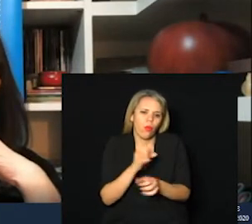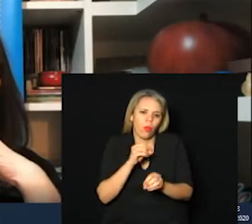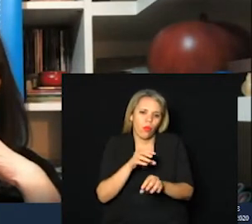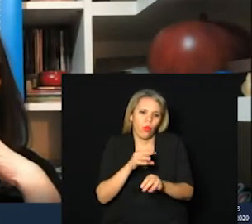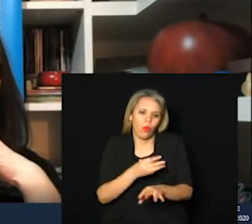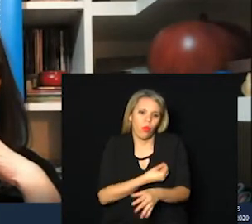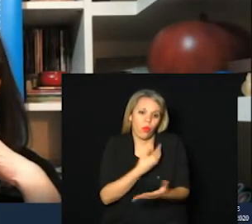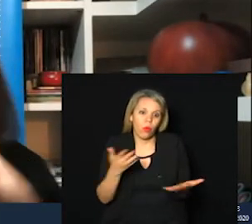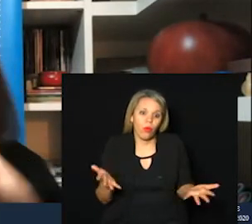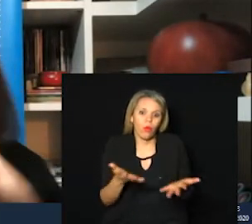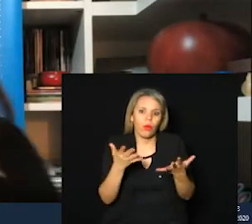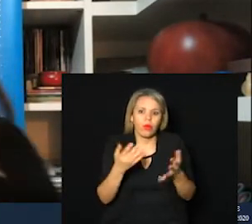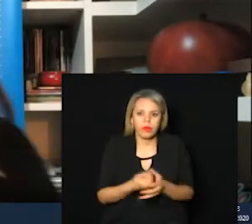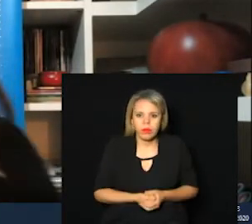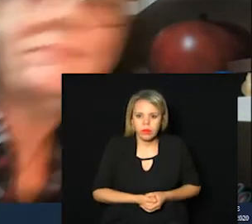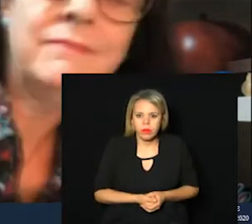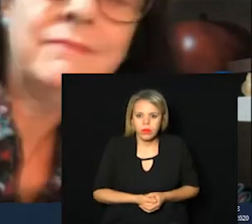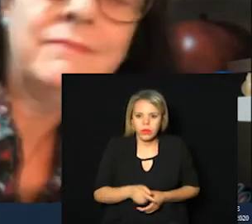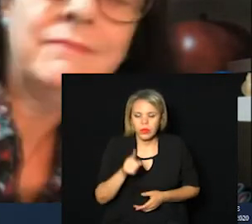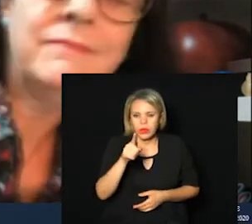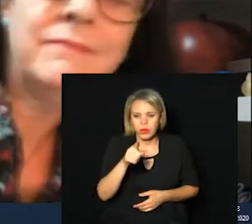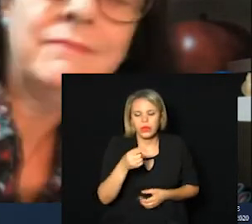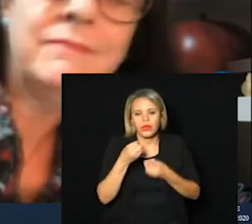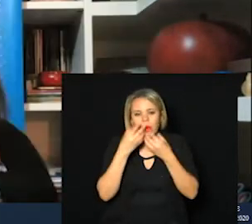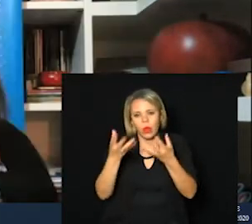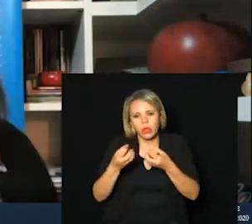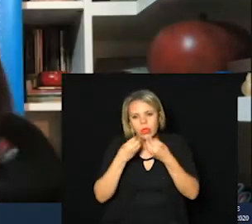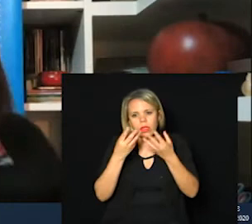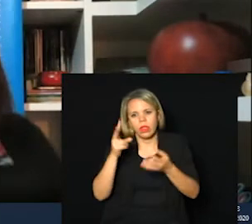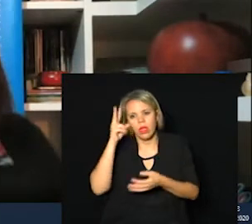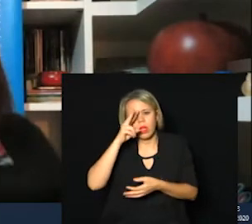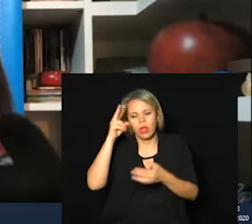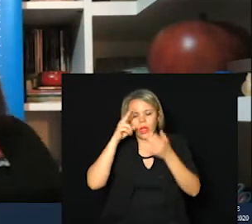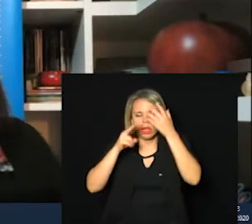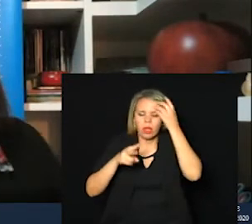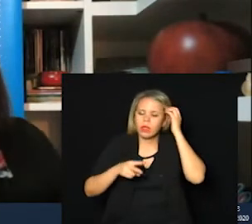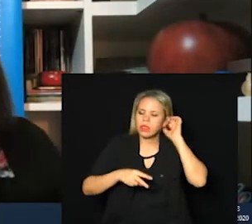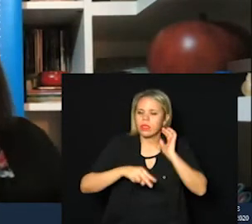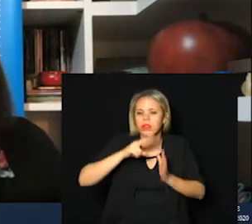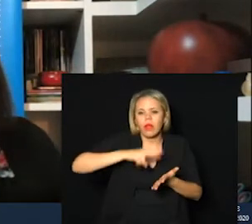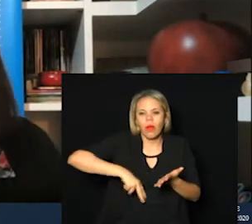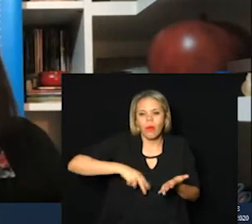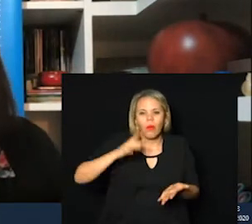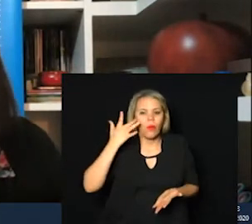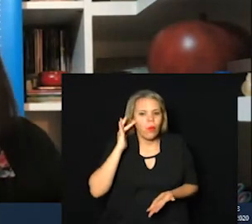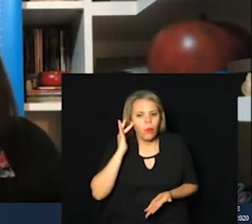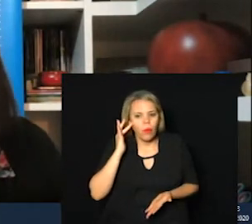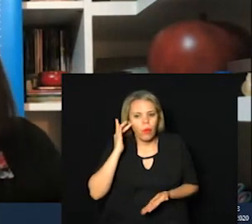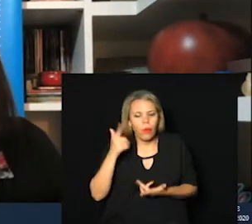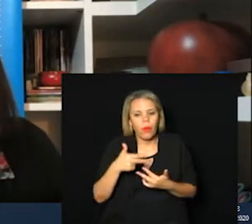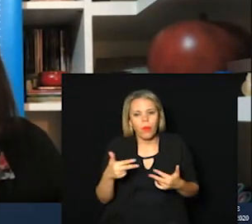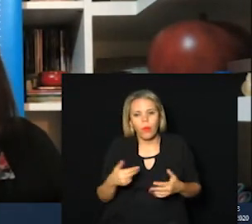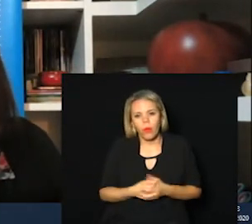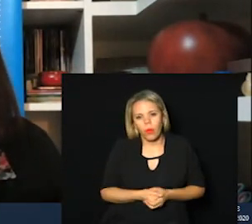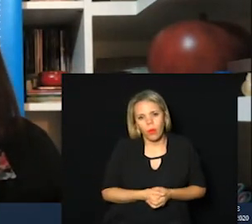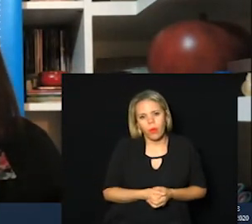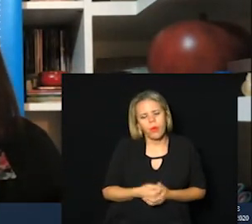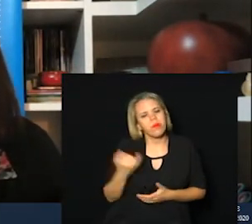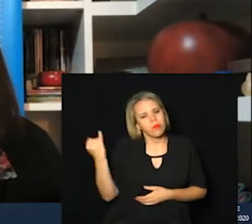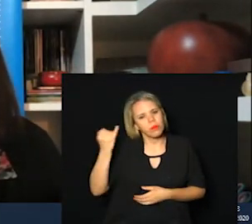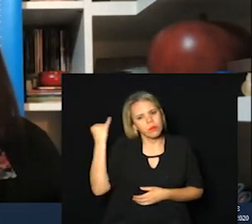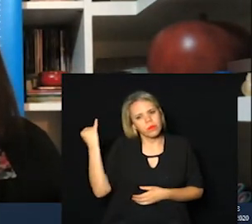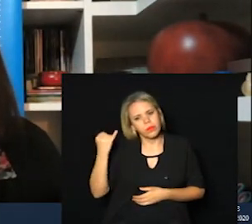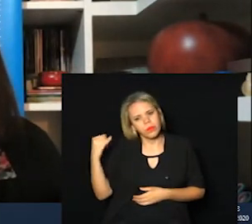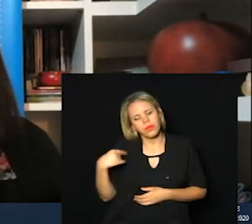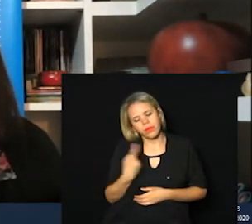né? Então, você foi contando, eu fui lembrando das leituras. Eu acho que é uma coisa que é muito importante da